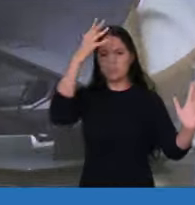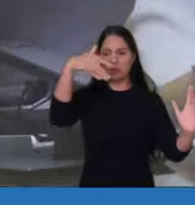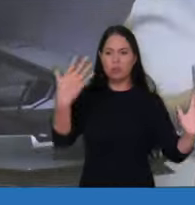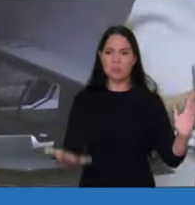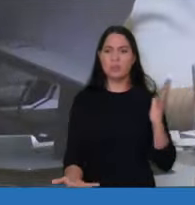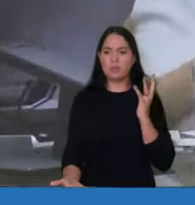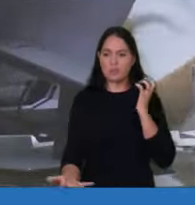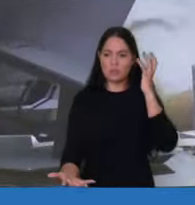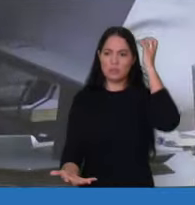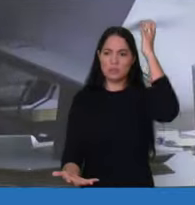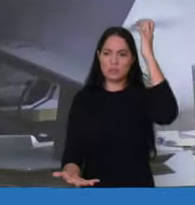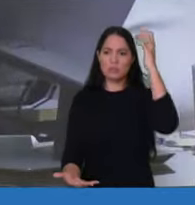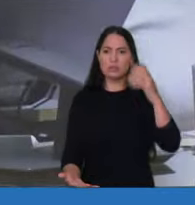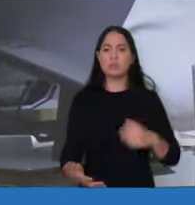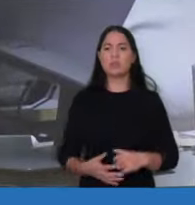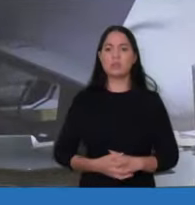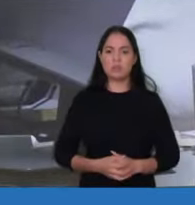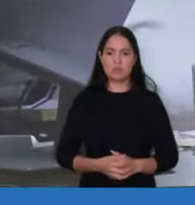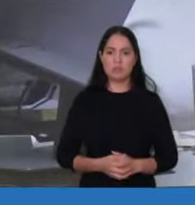pastor.